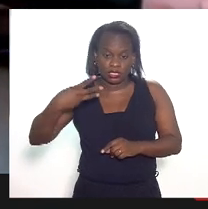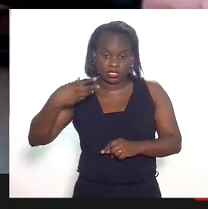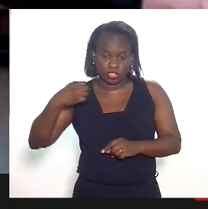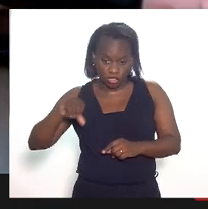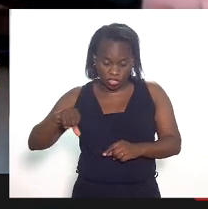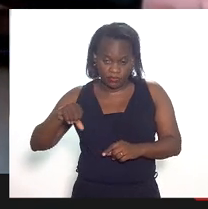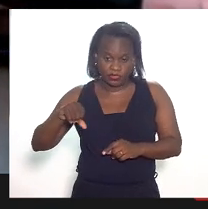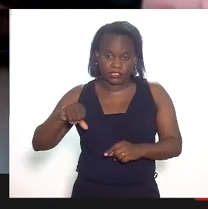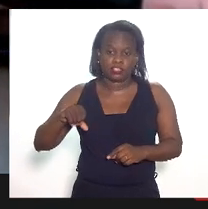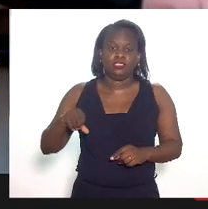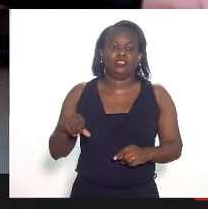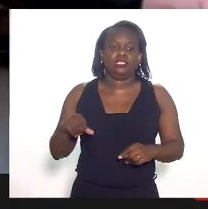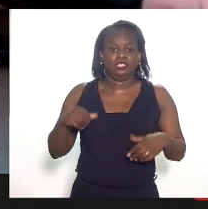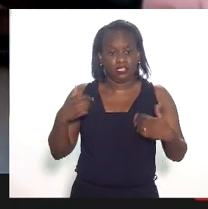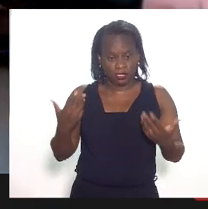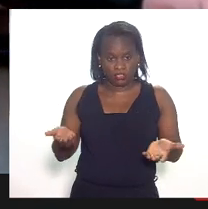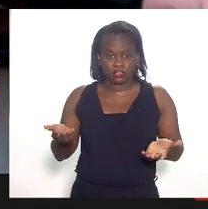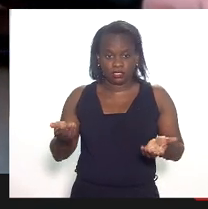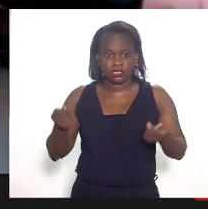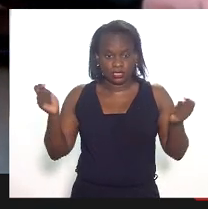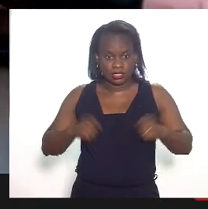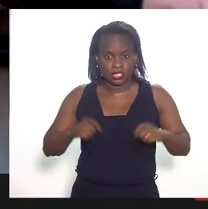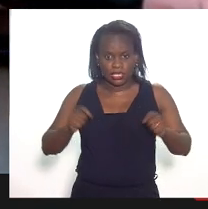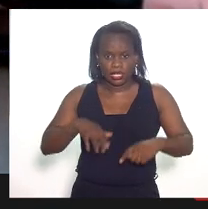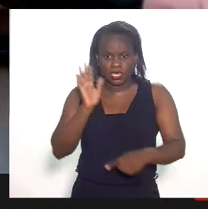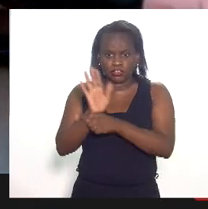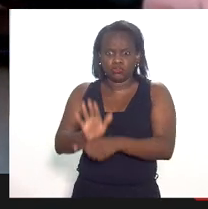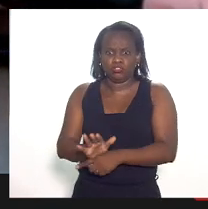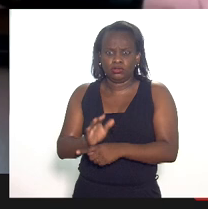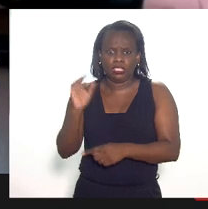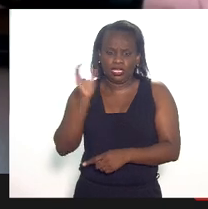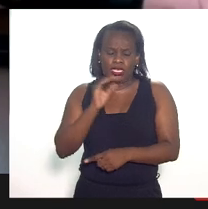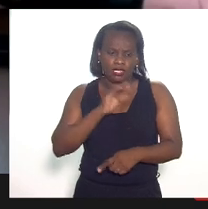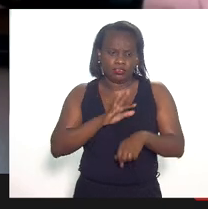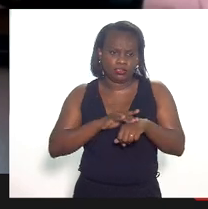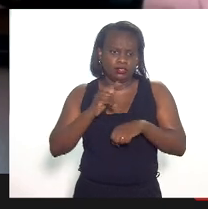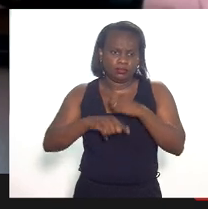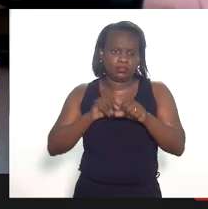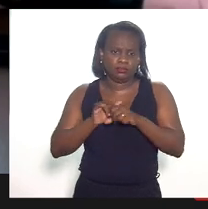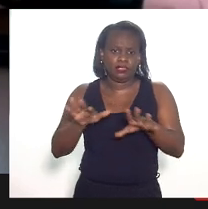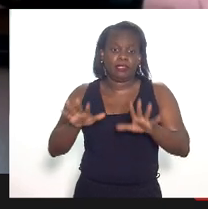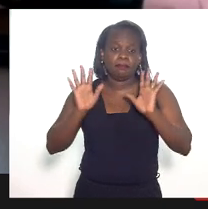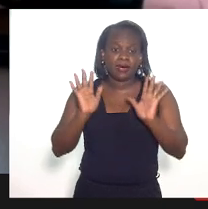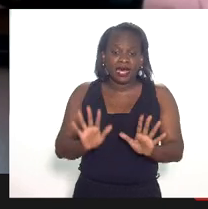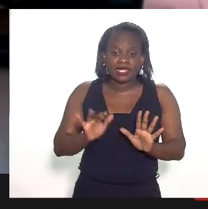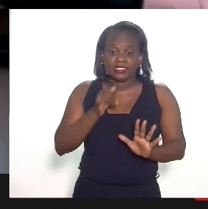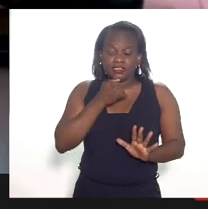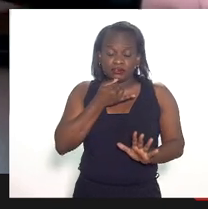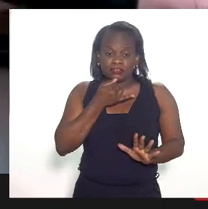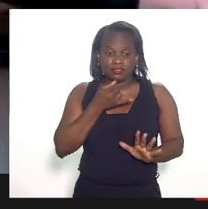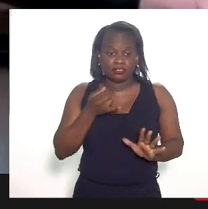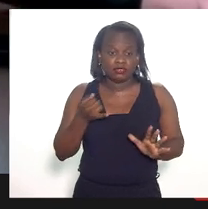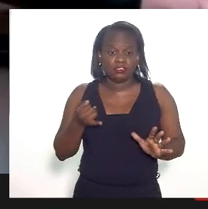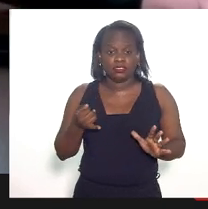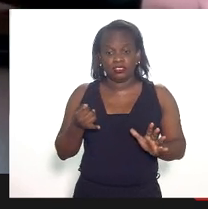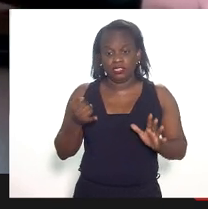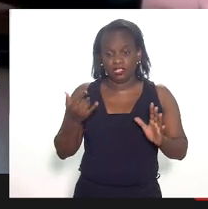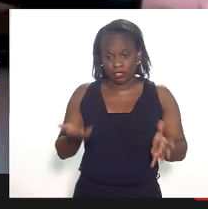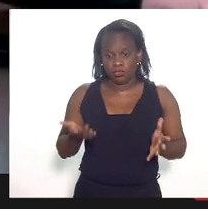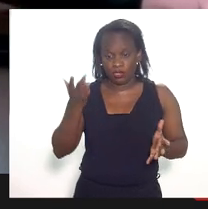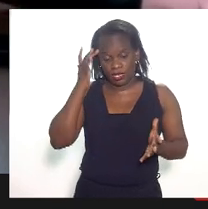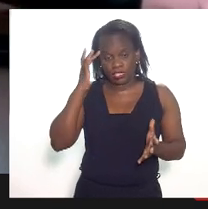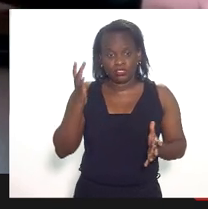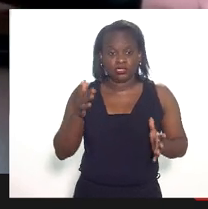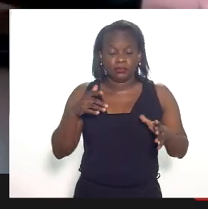1.239 leitos, seria também um grande ajuda na pandemia. E, infelizmente, eu passei isso às promotoras